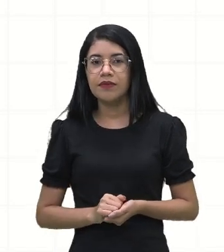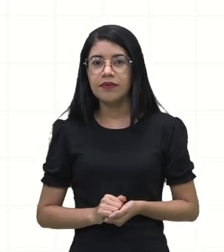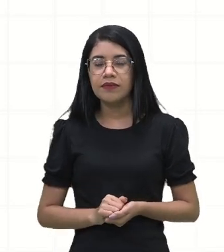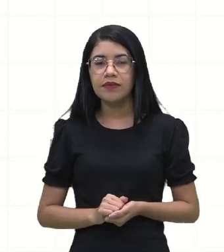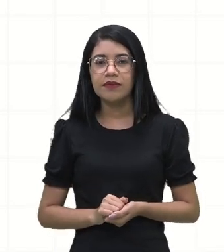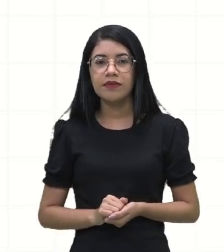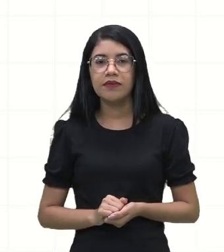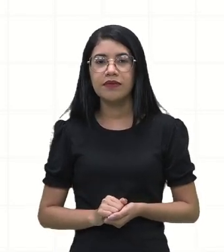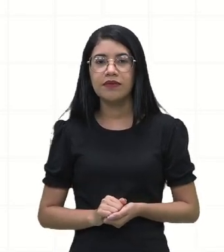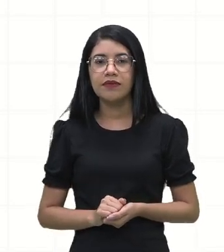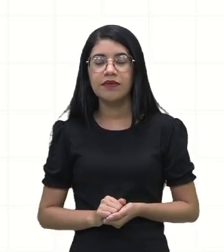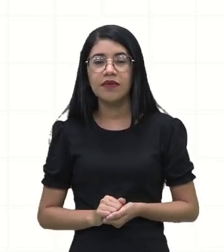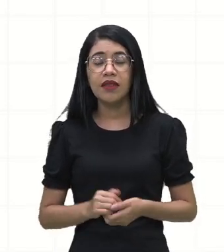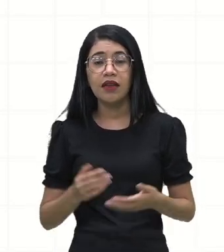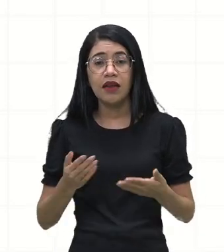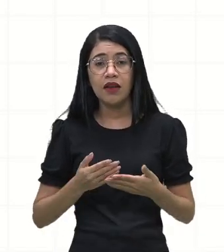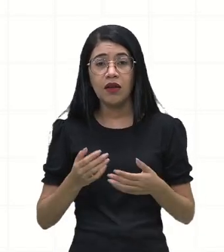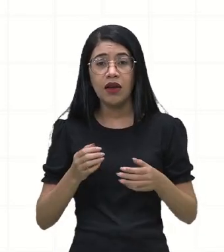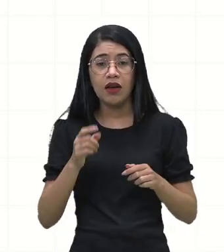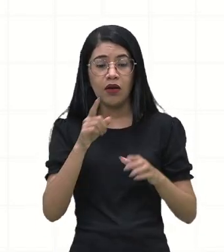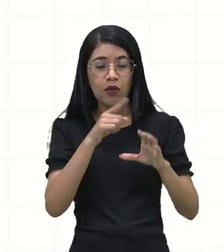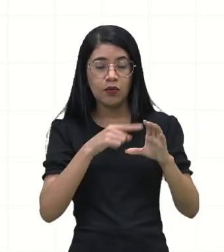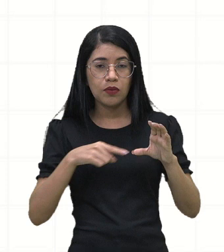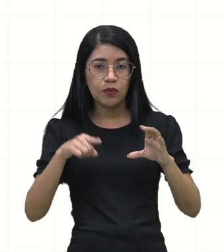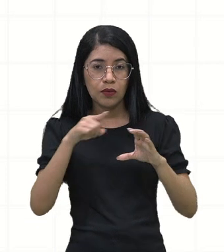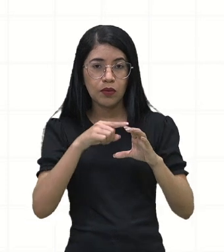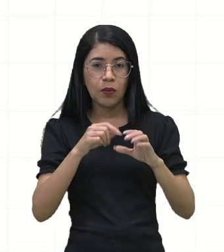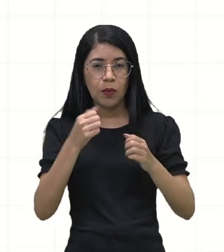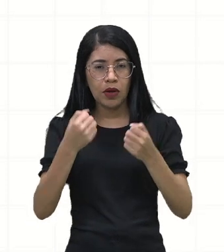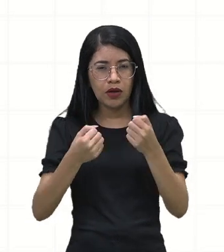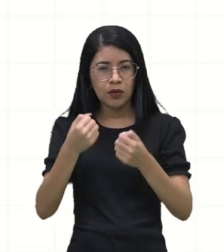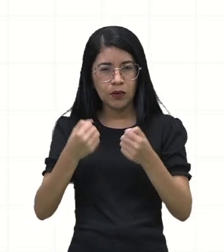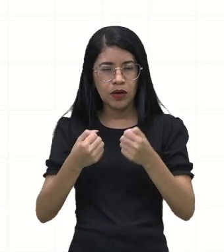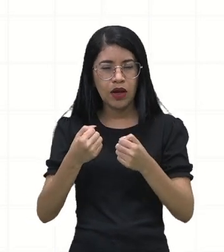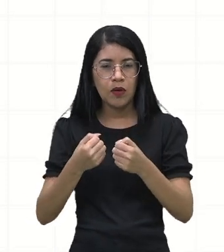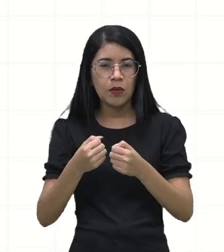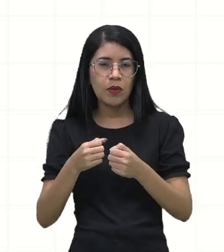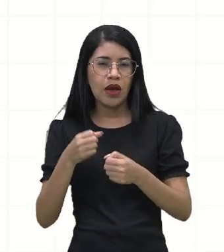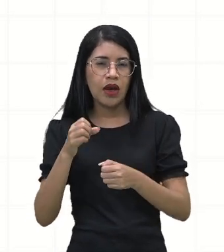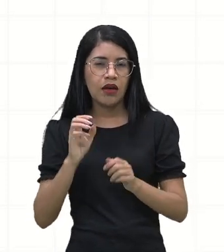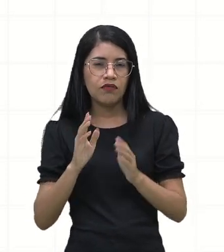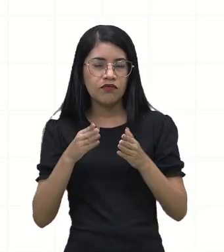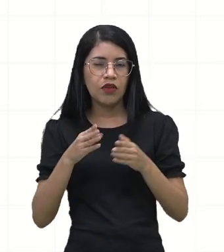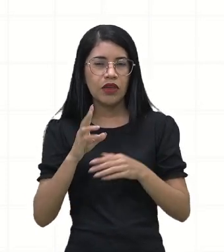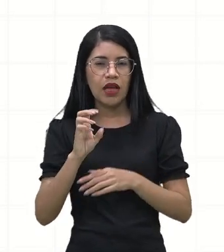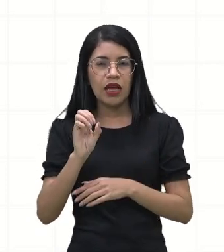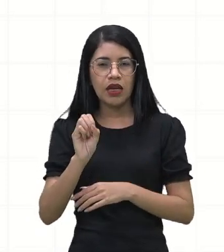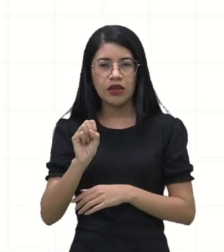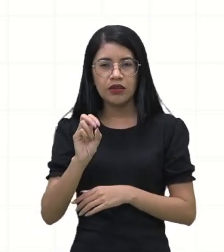Agora, considere um pneu para um SUV, com um raio de 45 centímetros, né? É um outro carro um pouquinho maior.